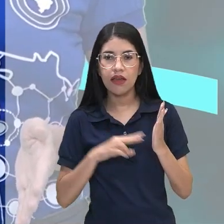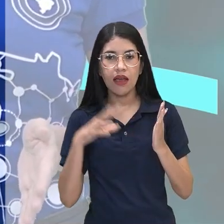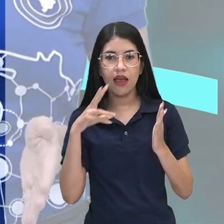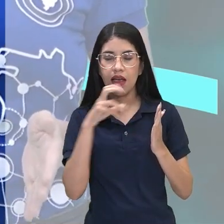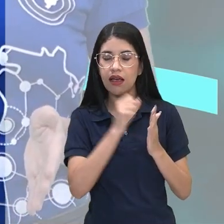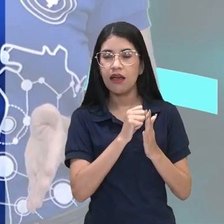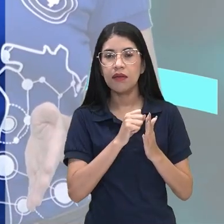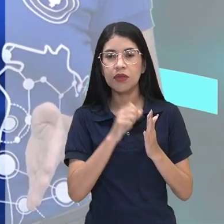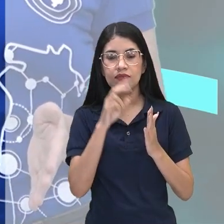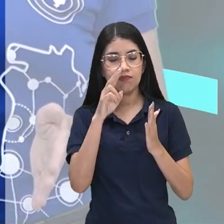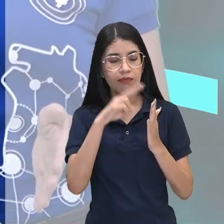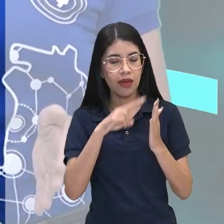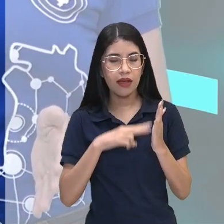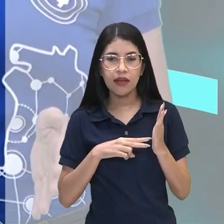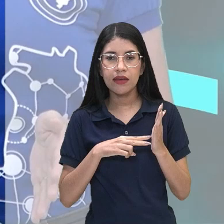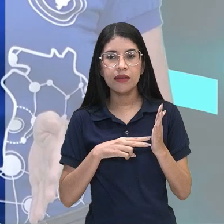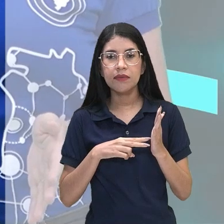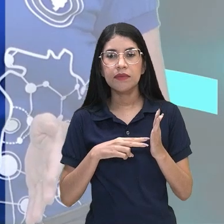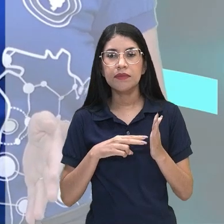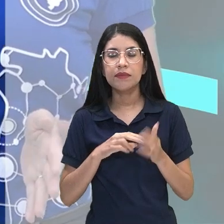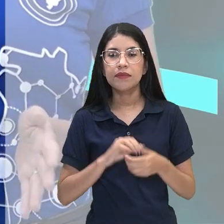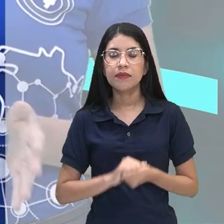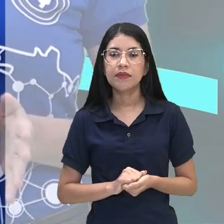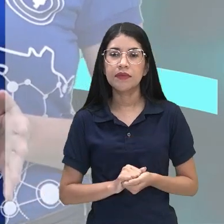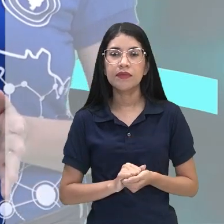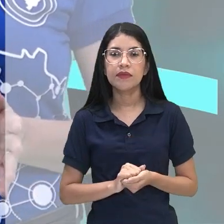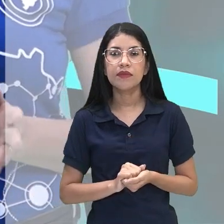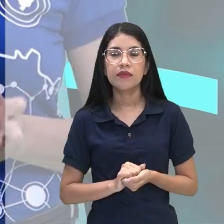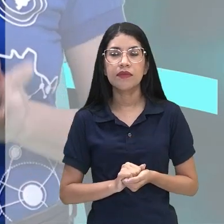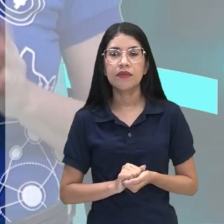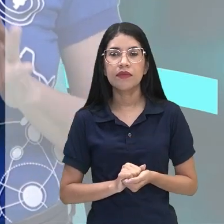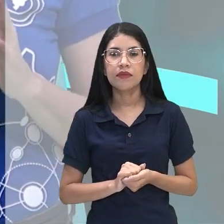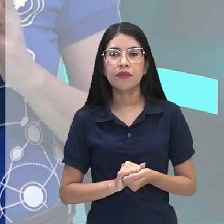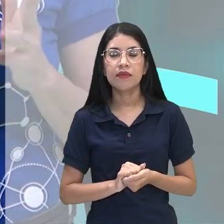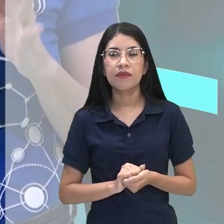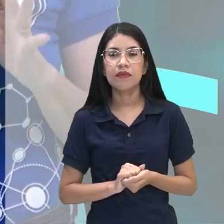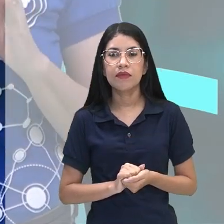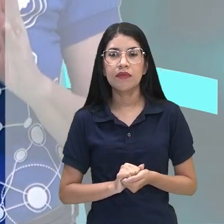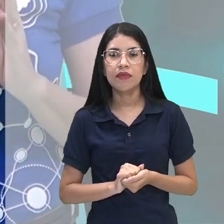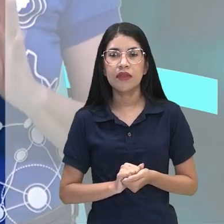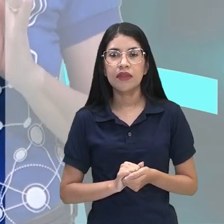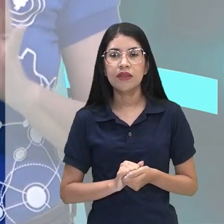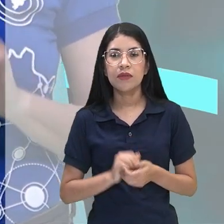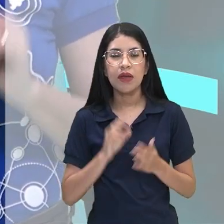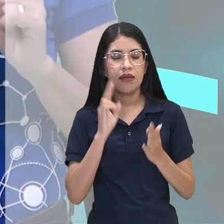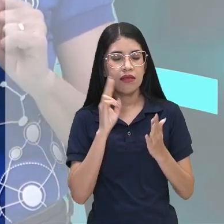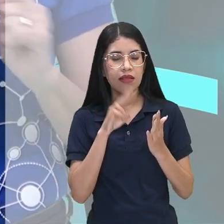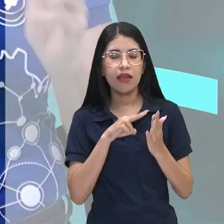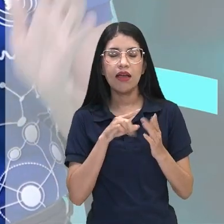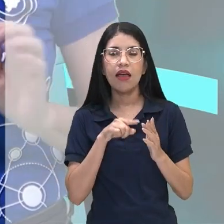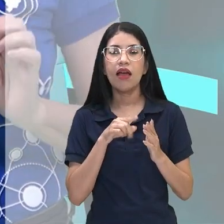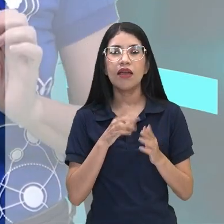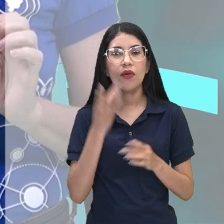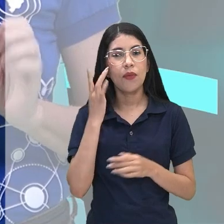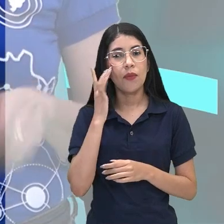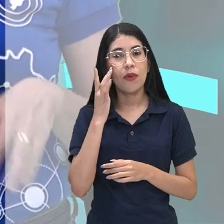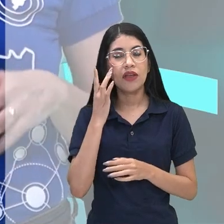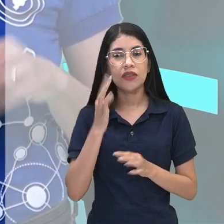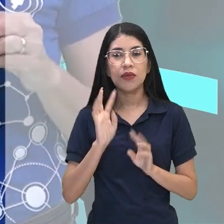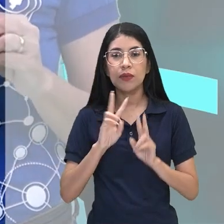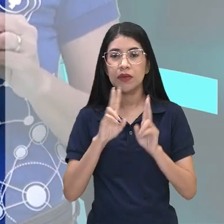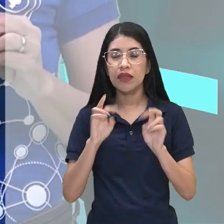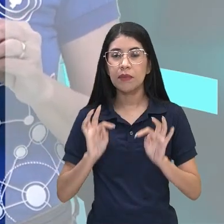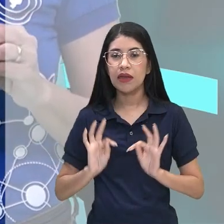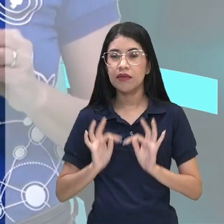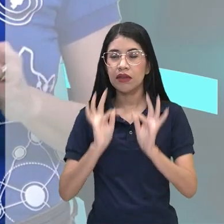para baixo, de baixo para cima, olho mais ou menos o que tem ali. Digo, eu acho que isso daqui deve estar falando sobre tecnologia,